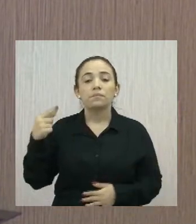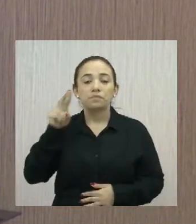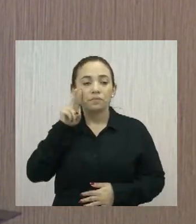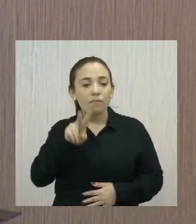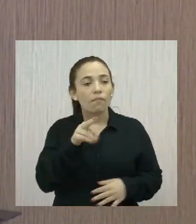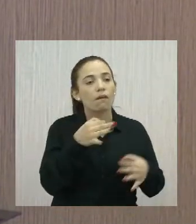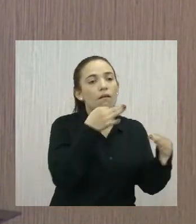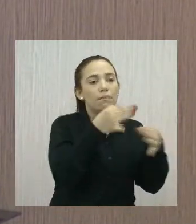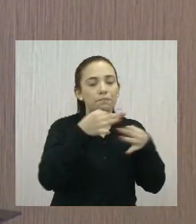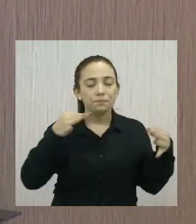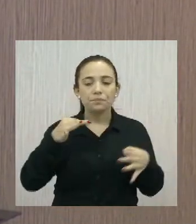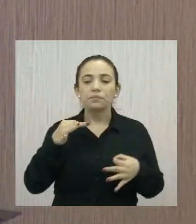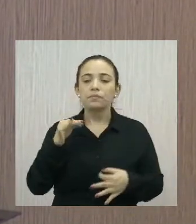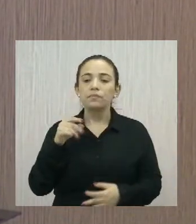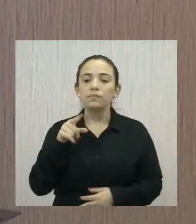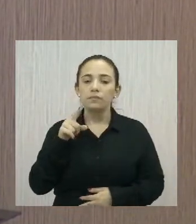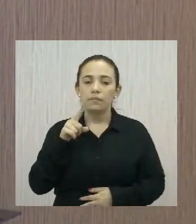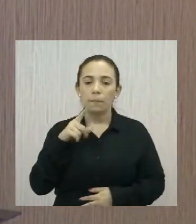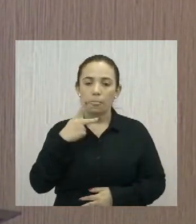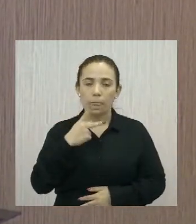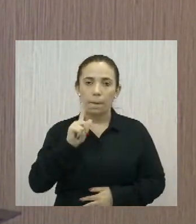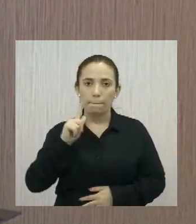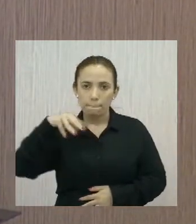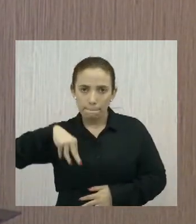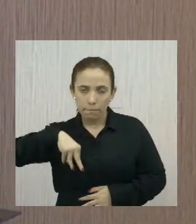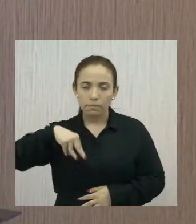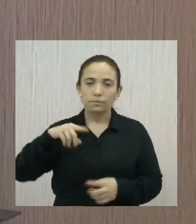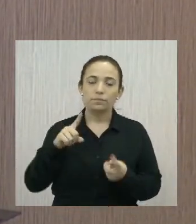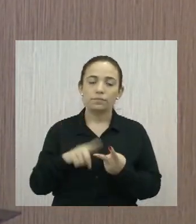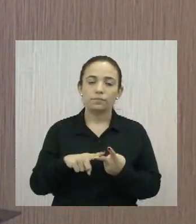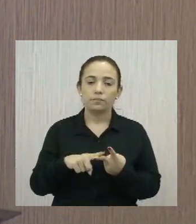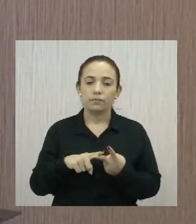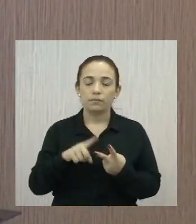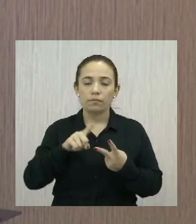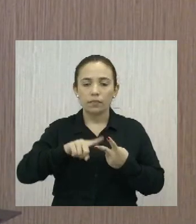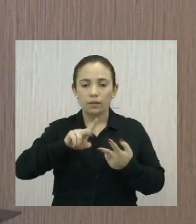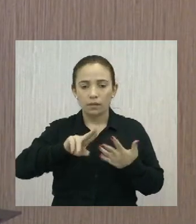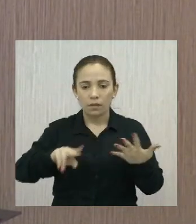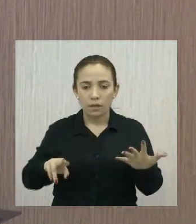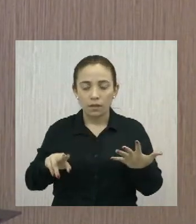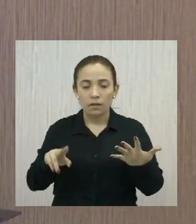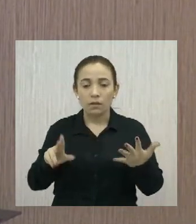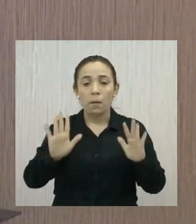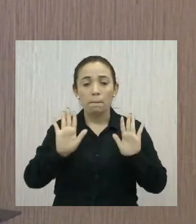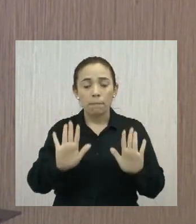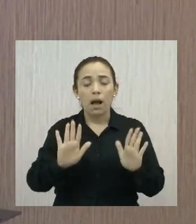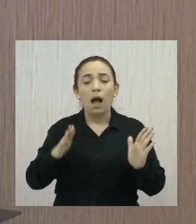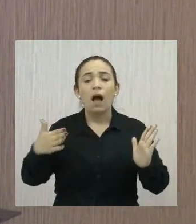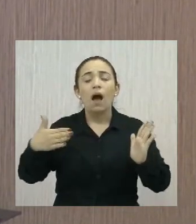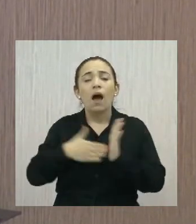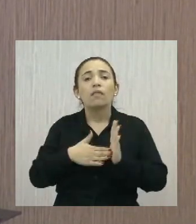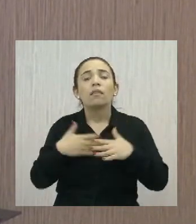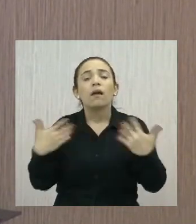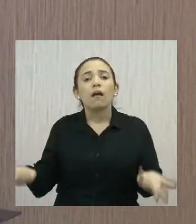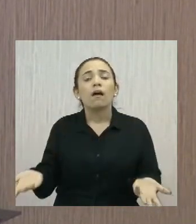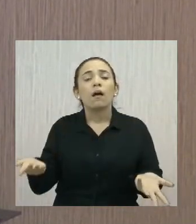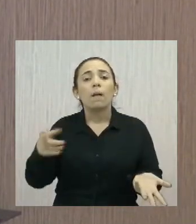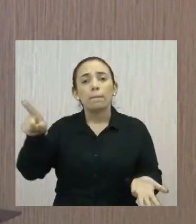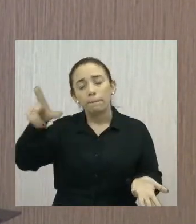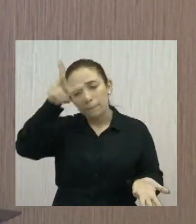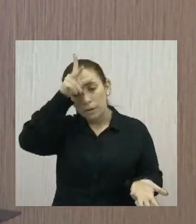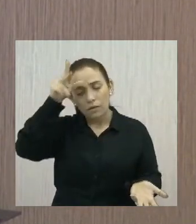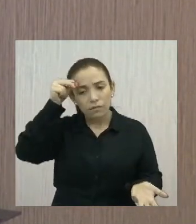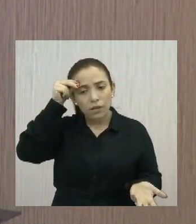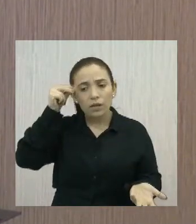da AGFIS, vi sugestões da PGM, qualificadas todas elas. Mas, presidente, até quando a Prefeitura